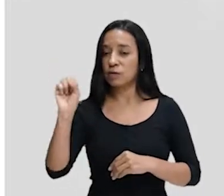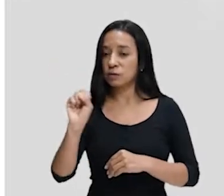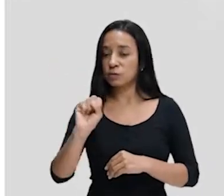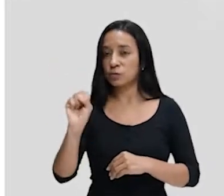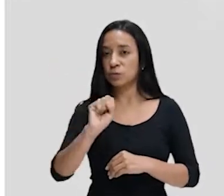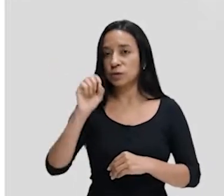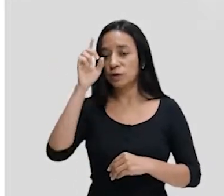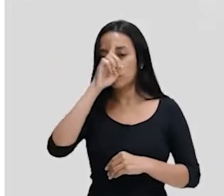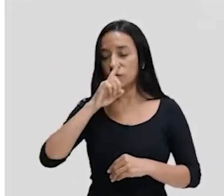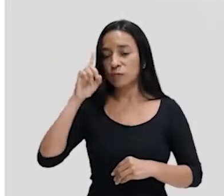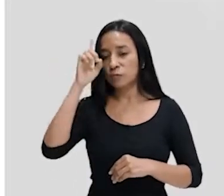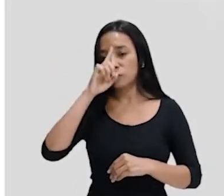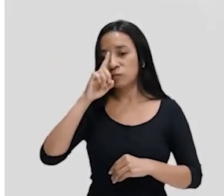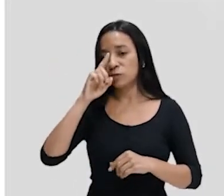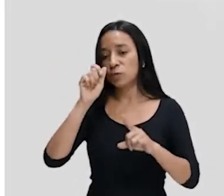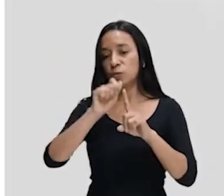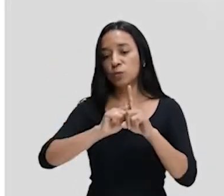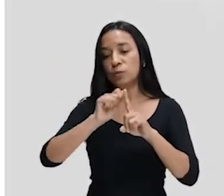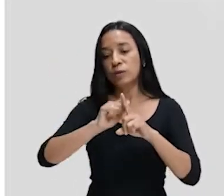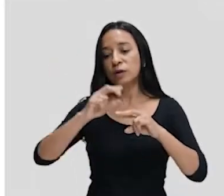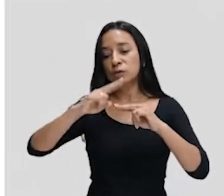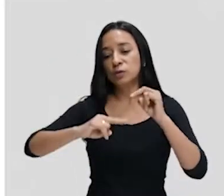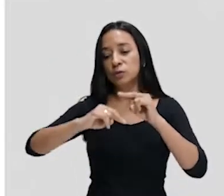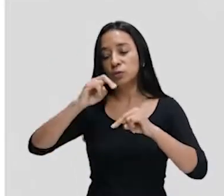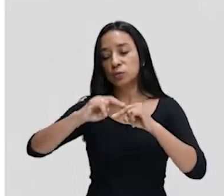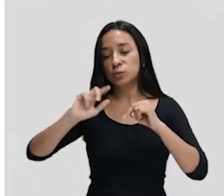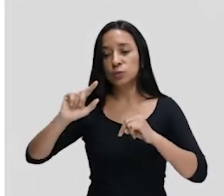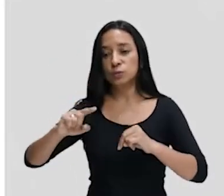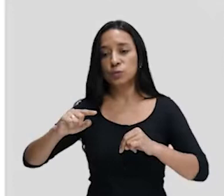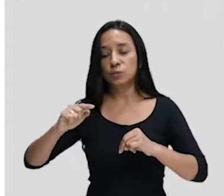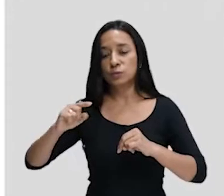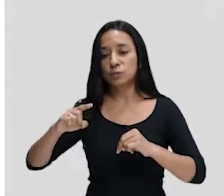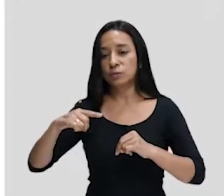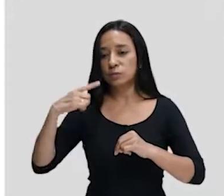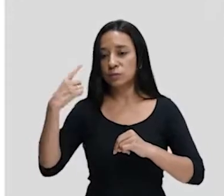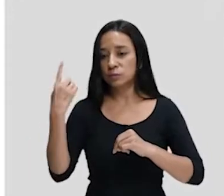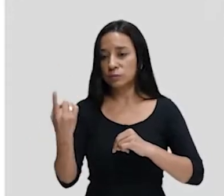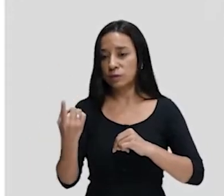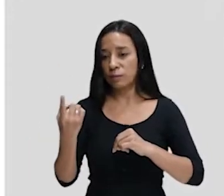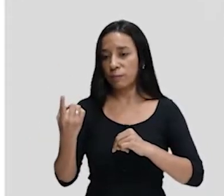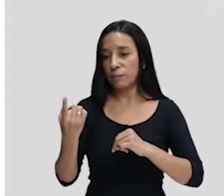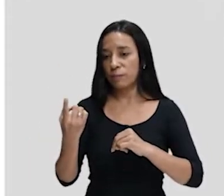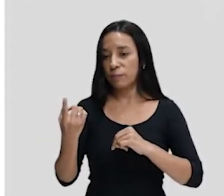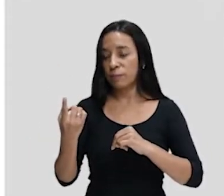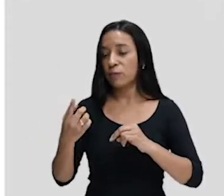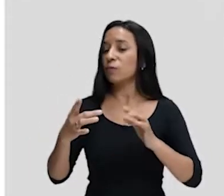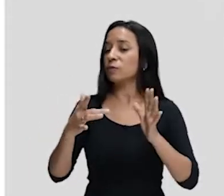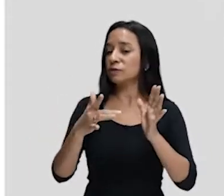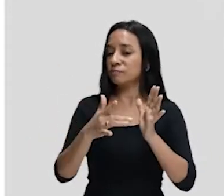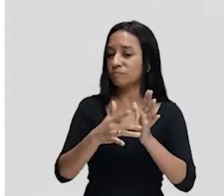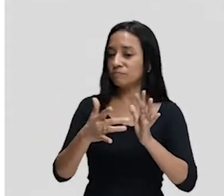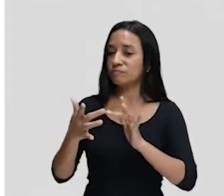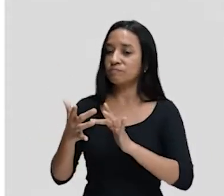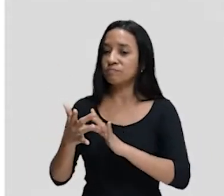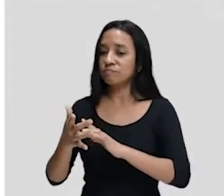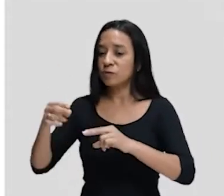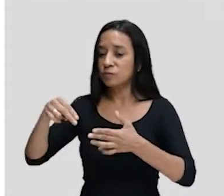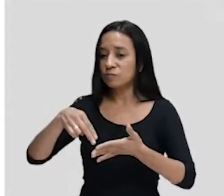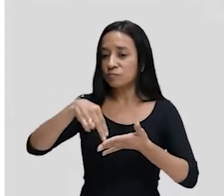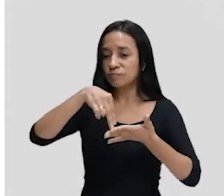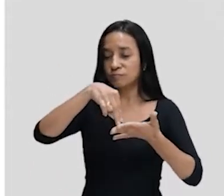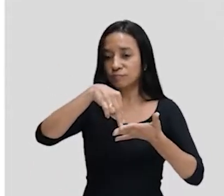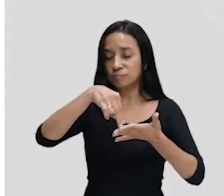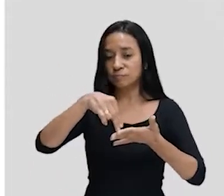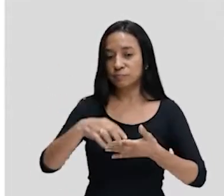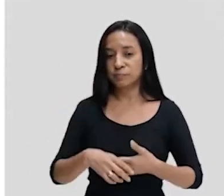domingo do mês de junho, depois da Páscoa. Siguiente jueves al 8º domingo después del